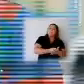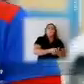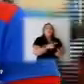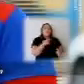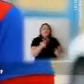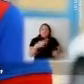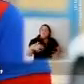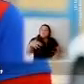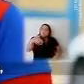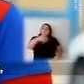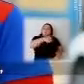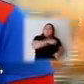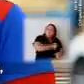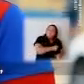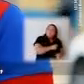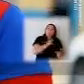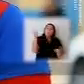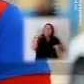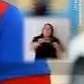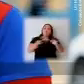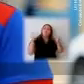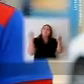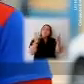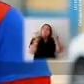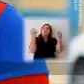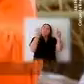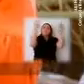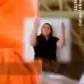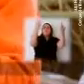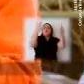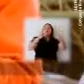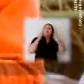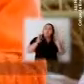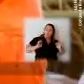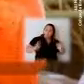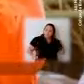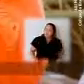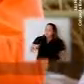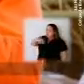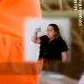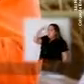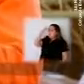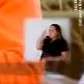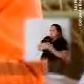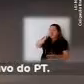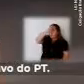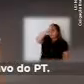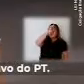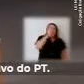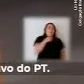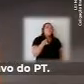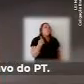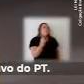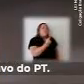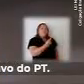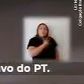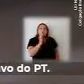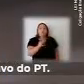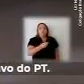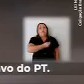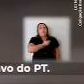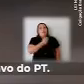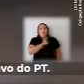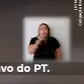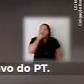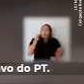de garra Ele está resgatando os valores da família Os valores morais Nordestino acredita em Bolsonaro Eu acho que a gente